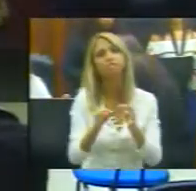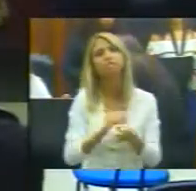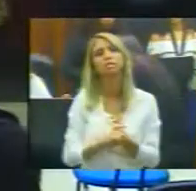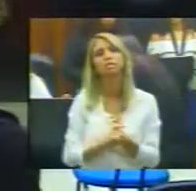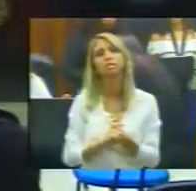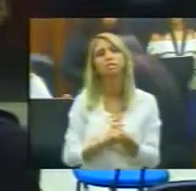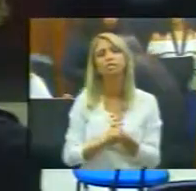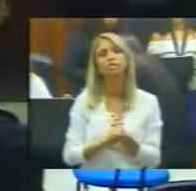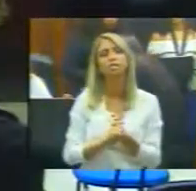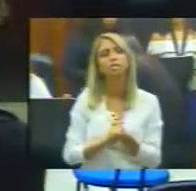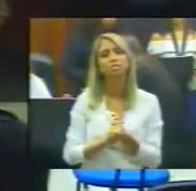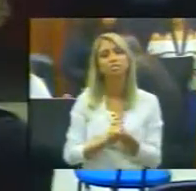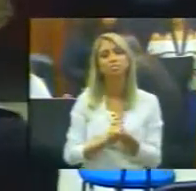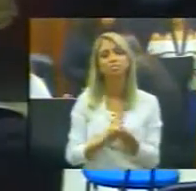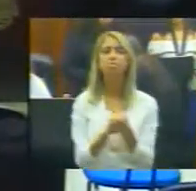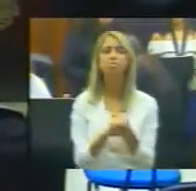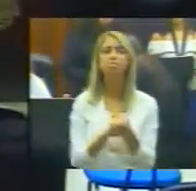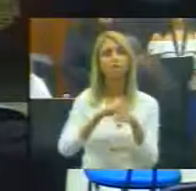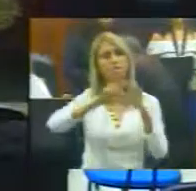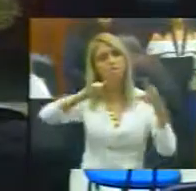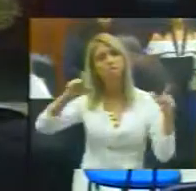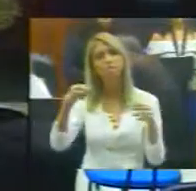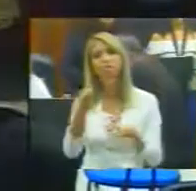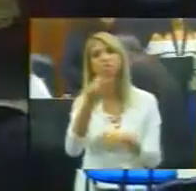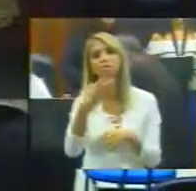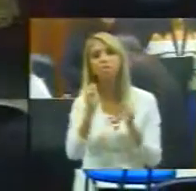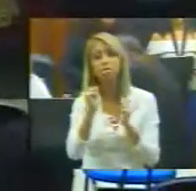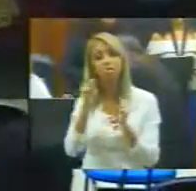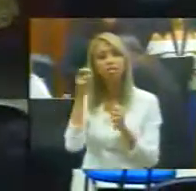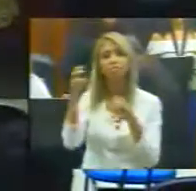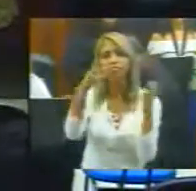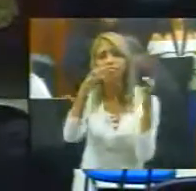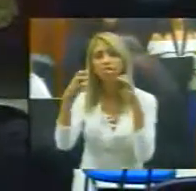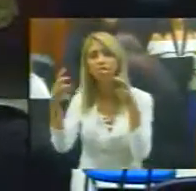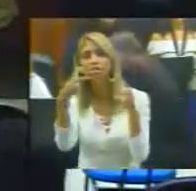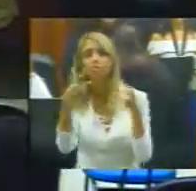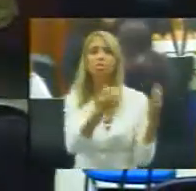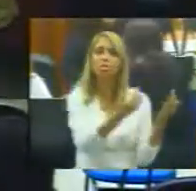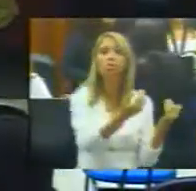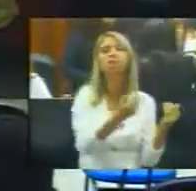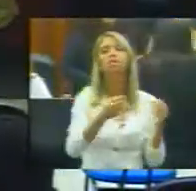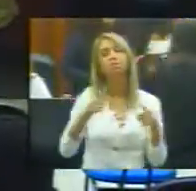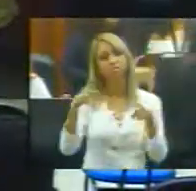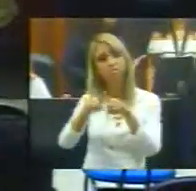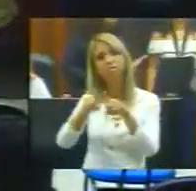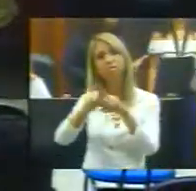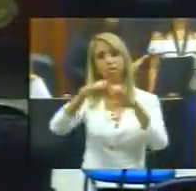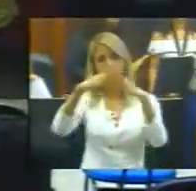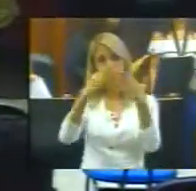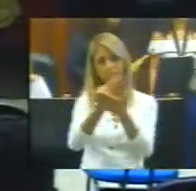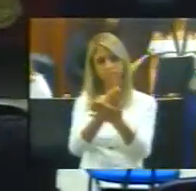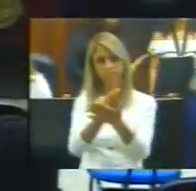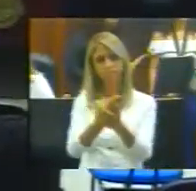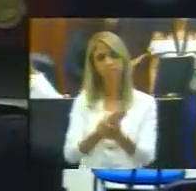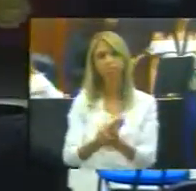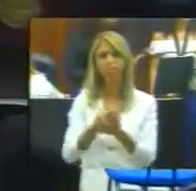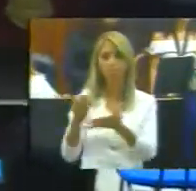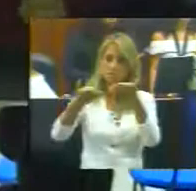e sobre a experiência que pôde acompanhar essa juventude em algumas escolas. Alessandro?